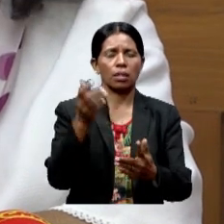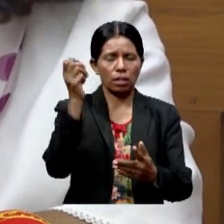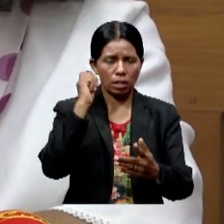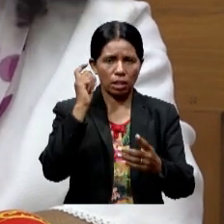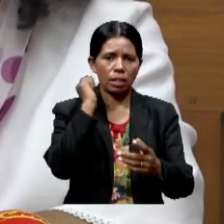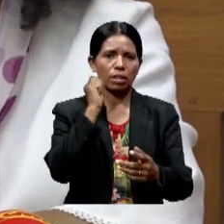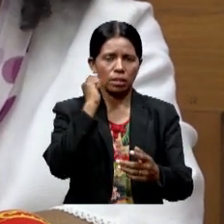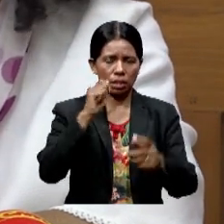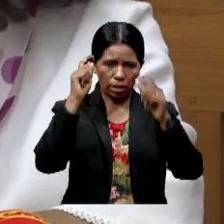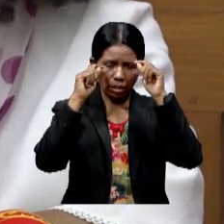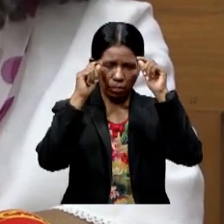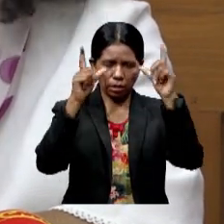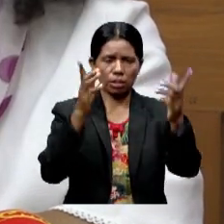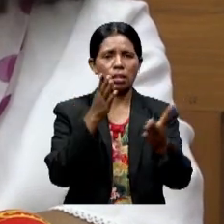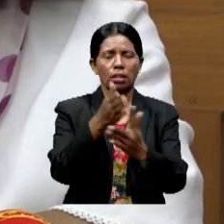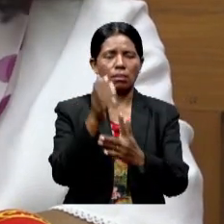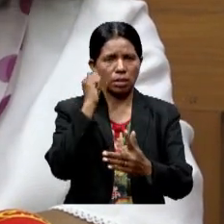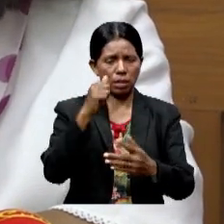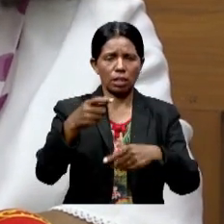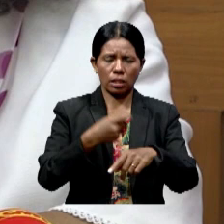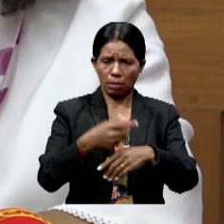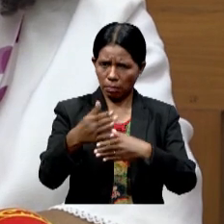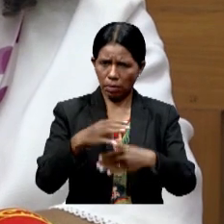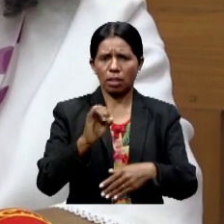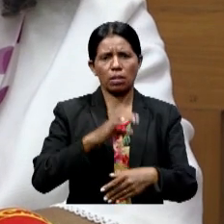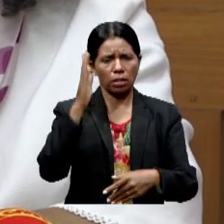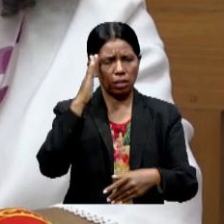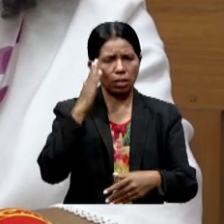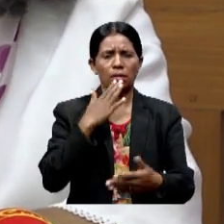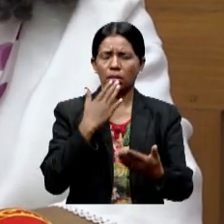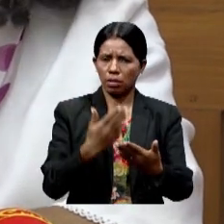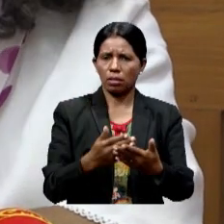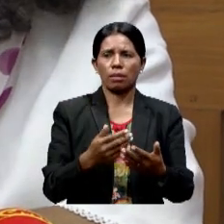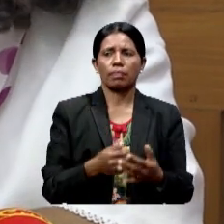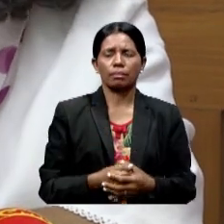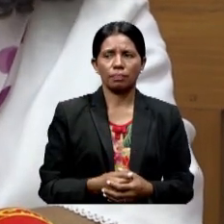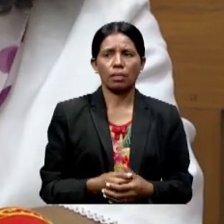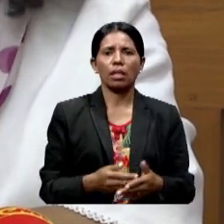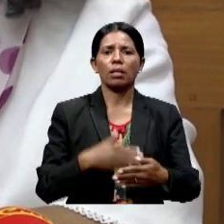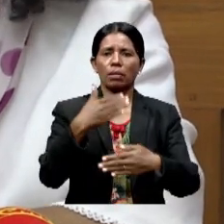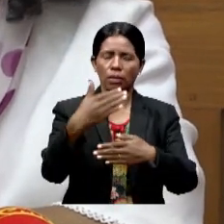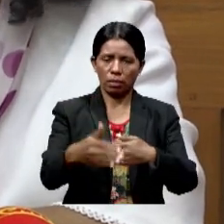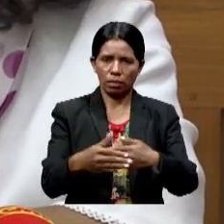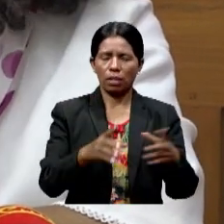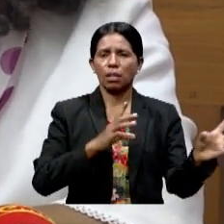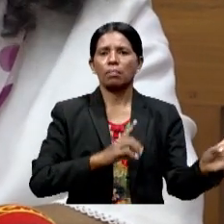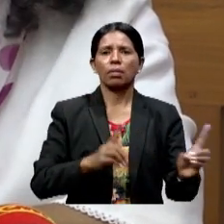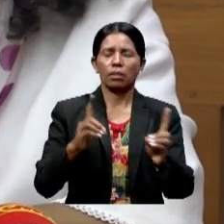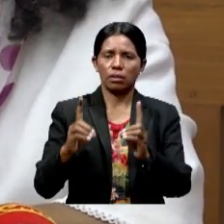ita vela tene kata kita tu simo na roteiro ne alcanço boa tira agora tu irmai ne implementação